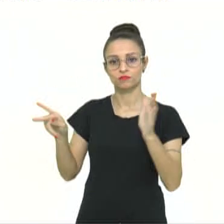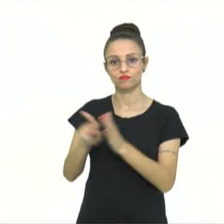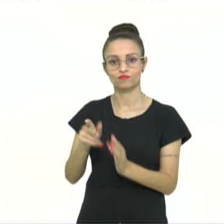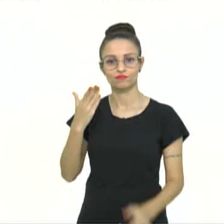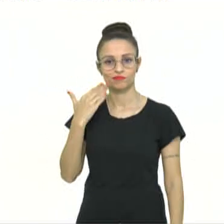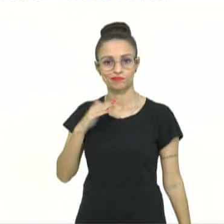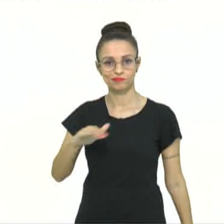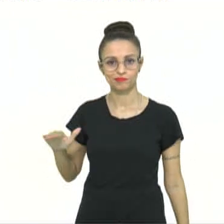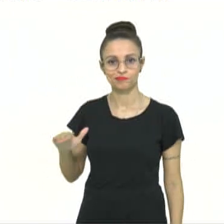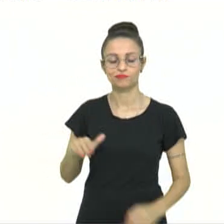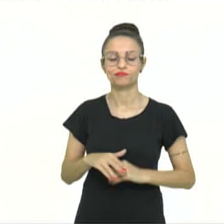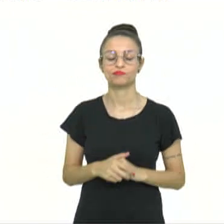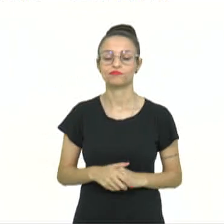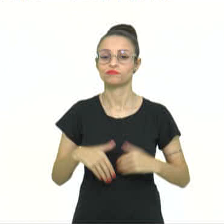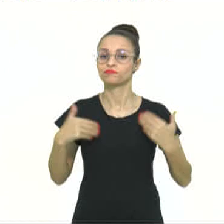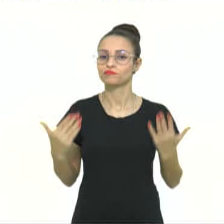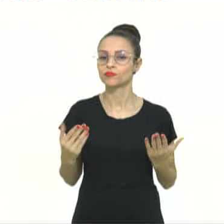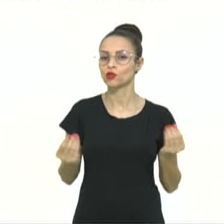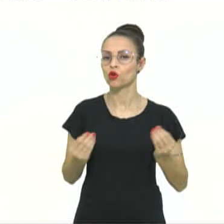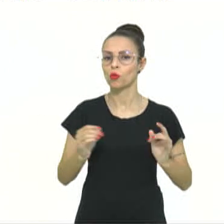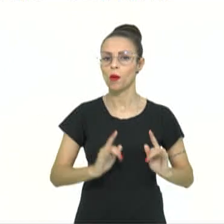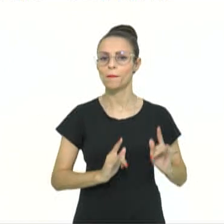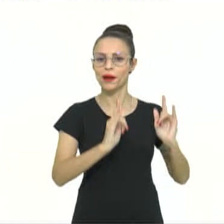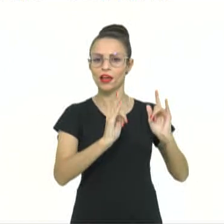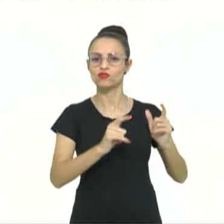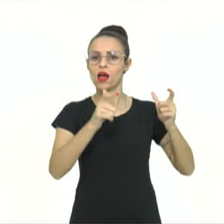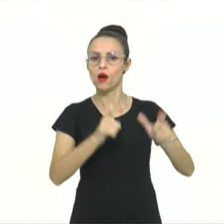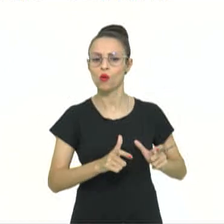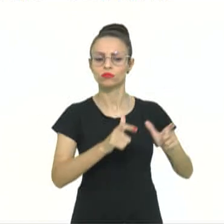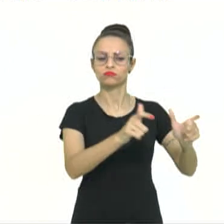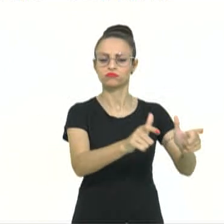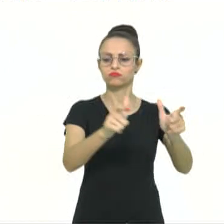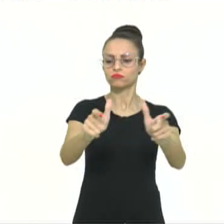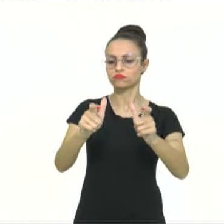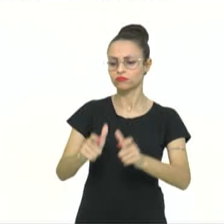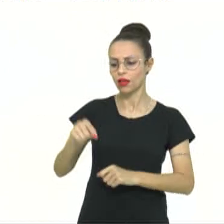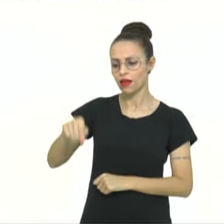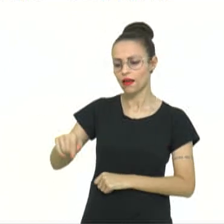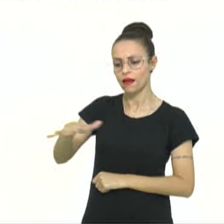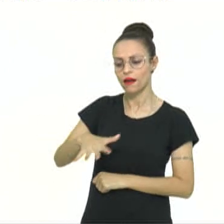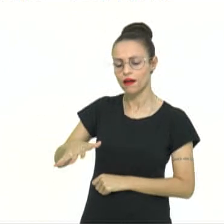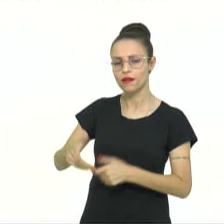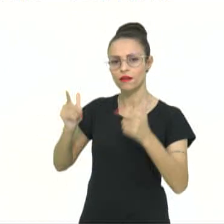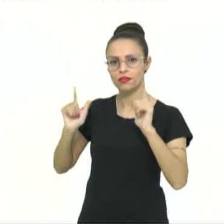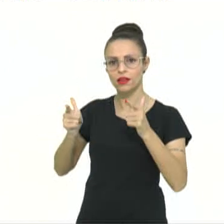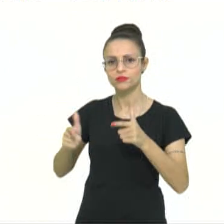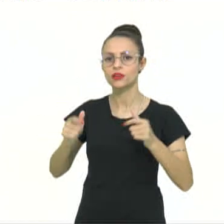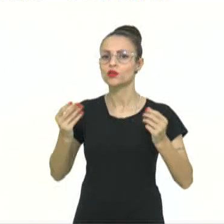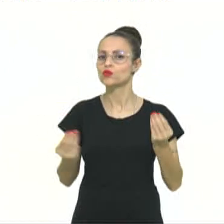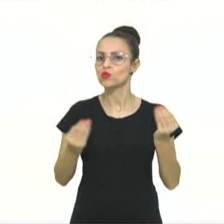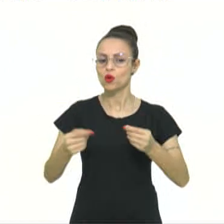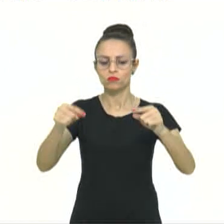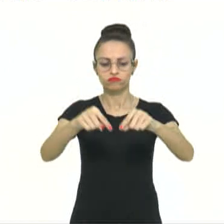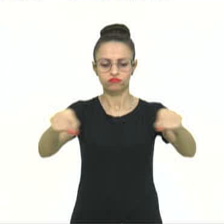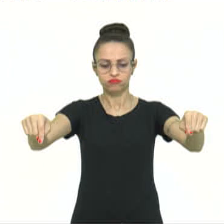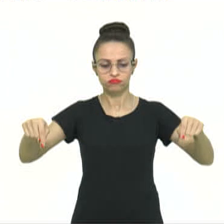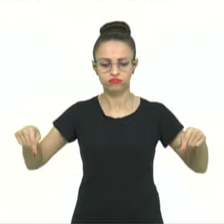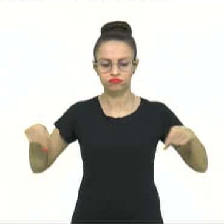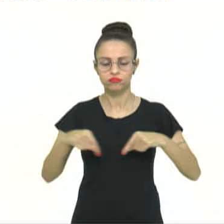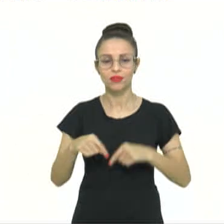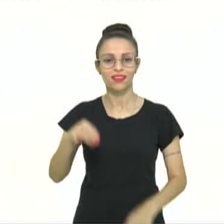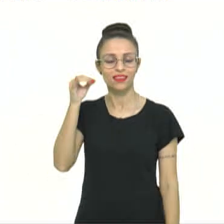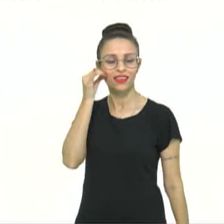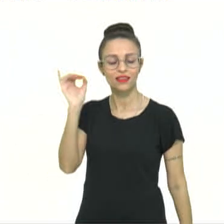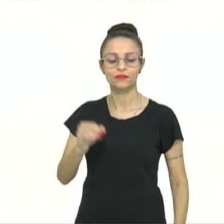infantil. Qual a posição que esse prédio e essa área de lazer devem ocupar no terreno de forma que não